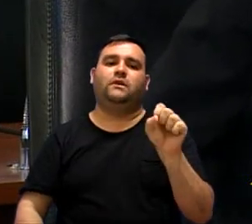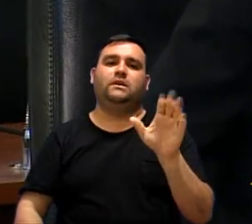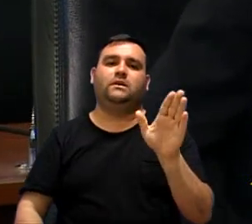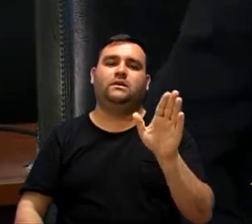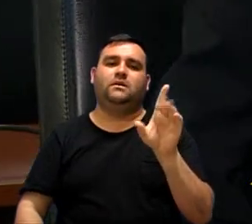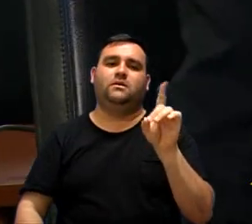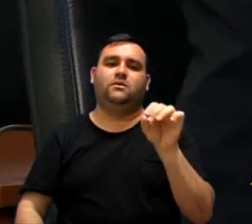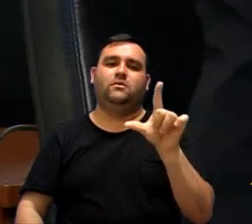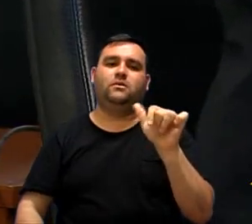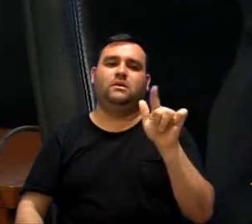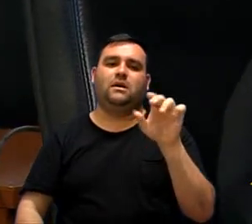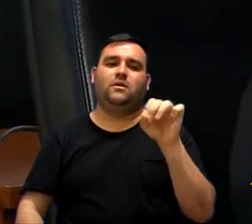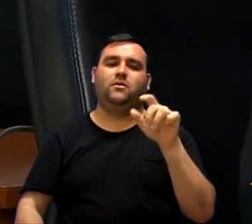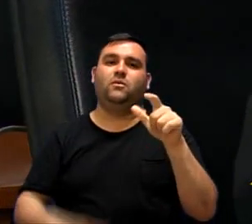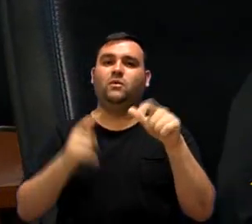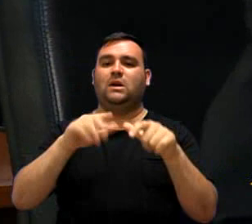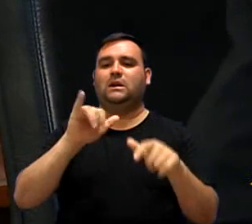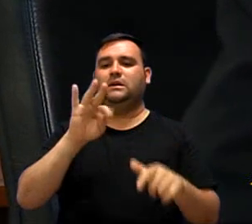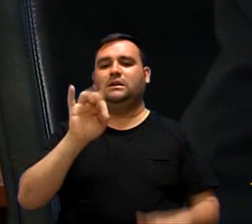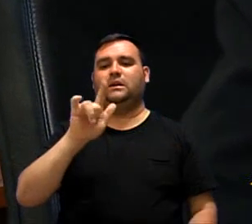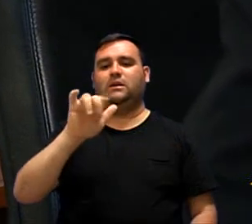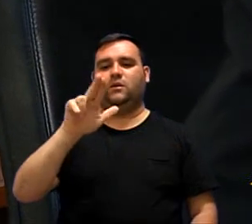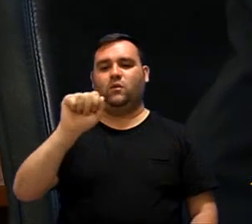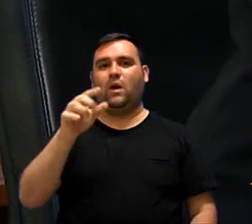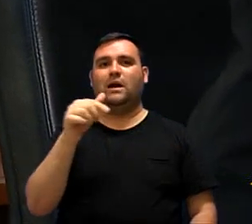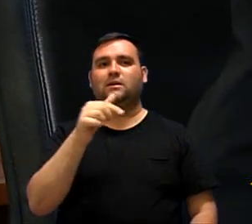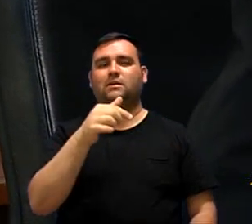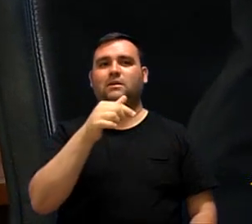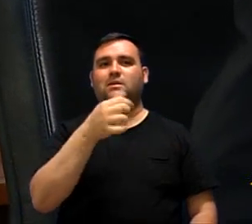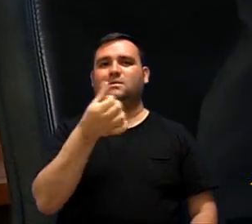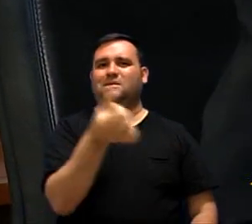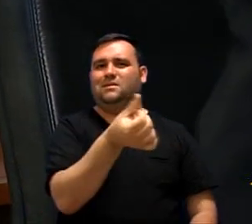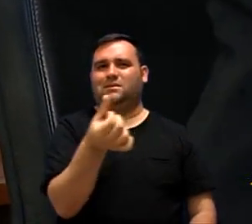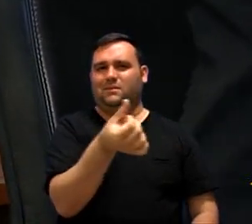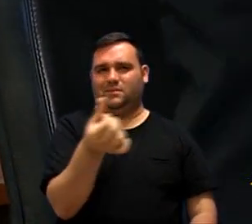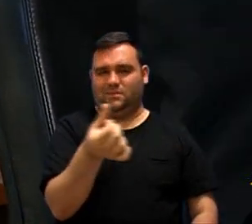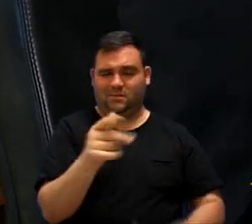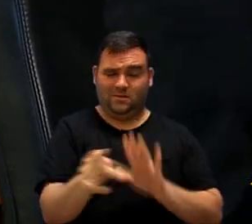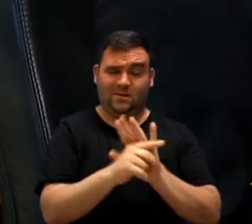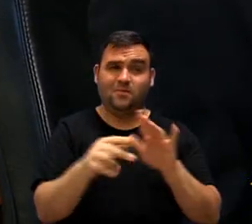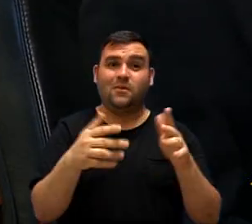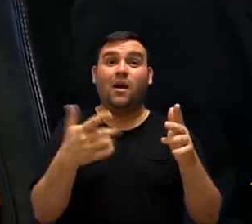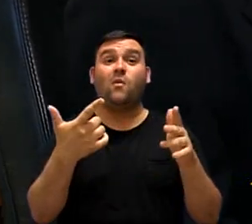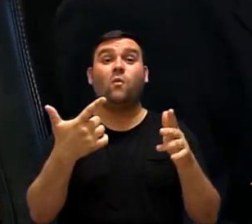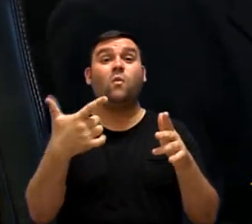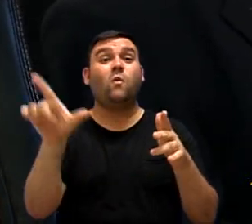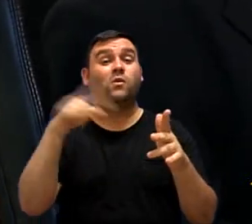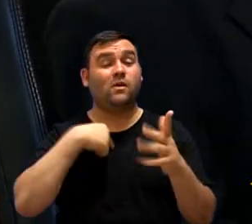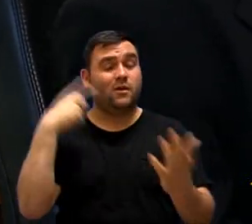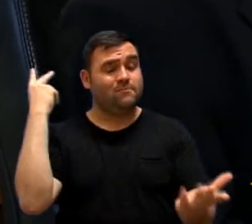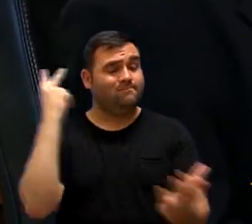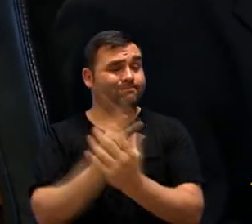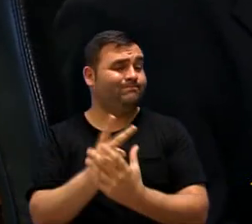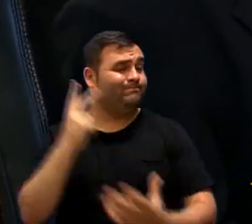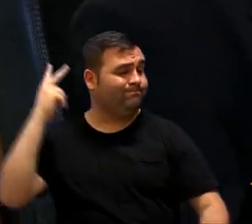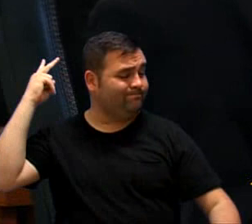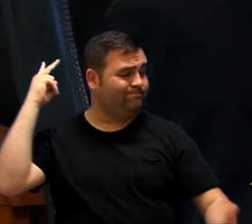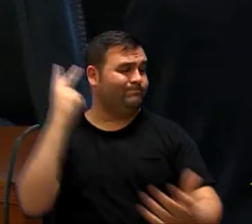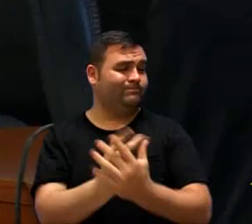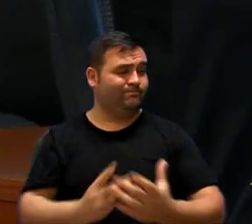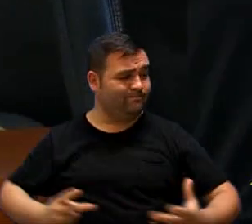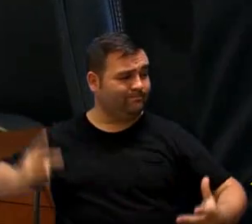Itanduá. Imagina o que vai acontecer. Aí chega no outro ponto que eu bato aqui há muitos